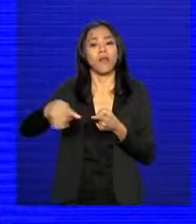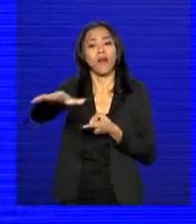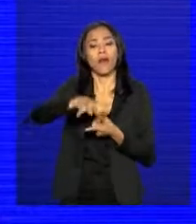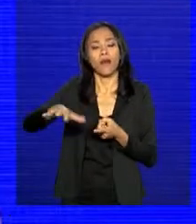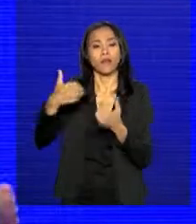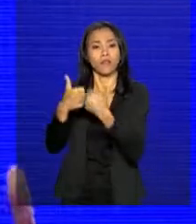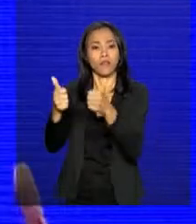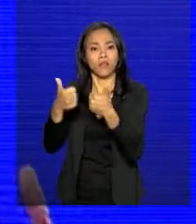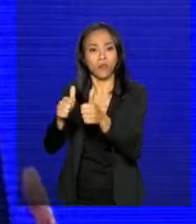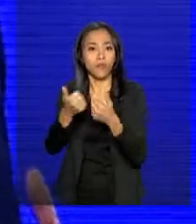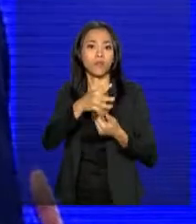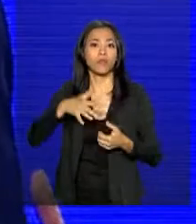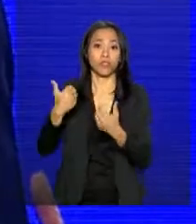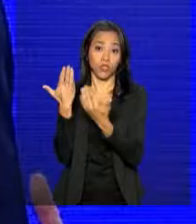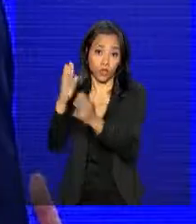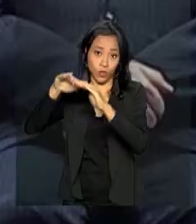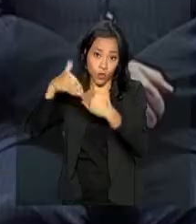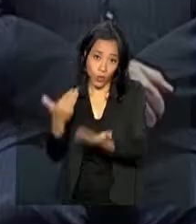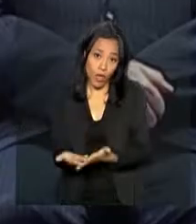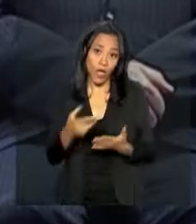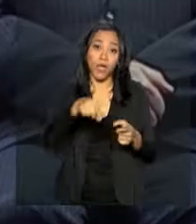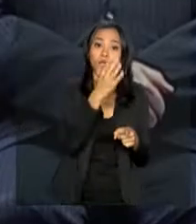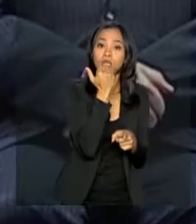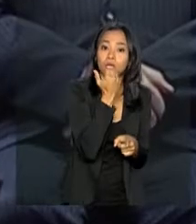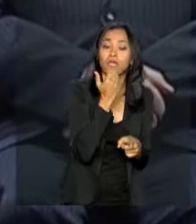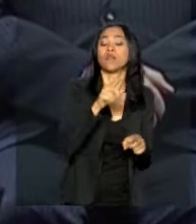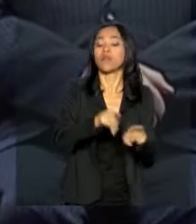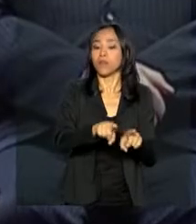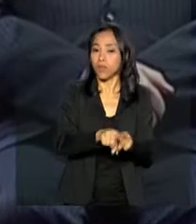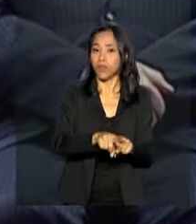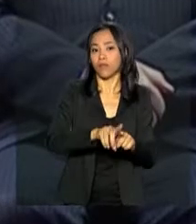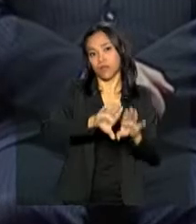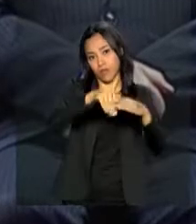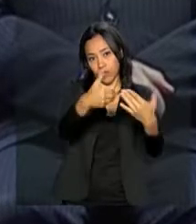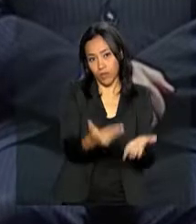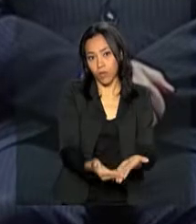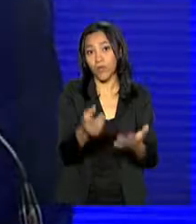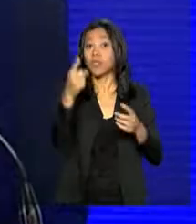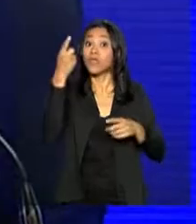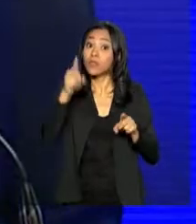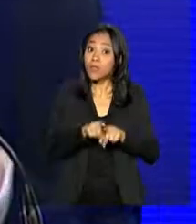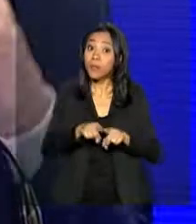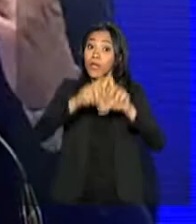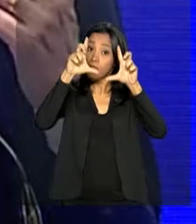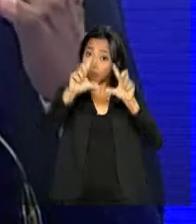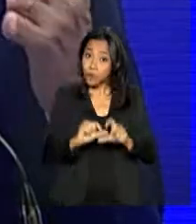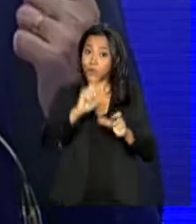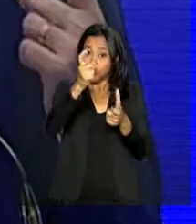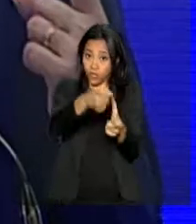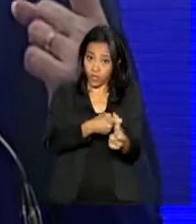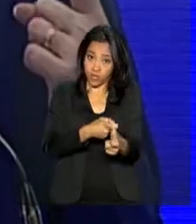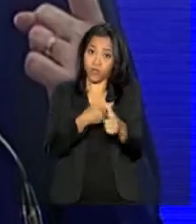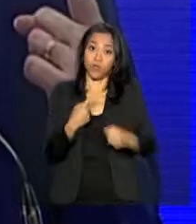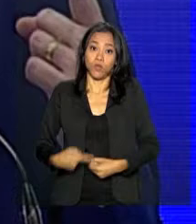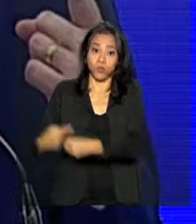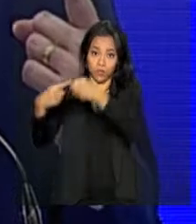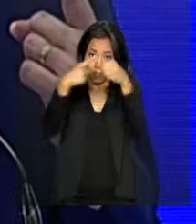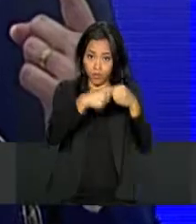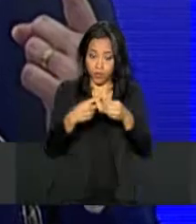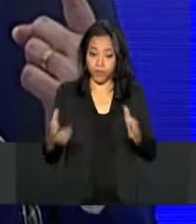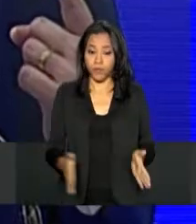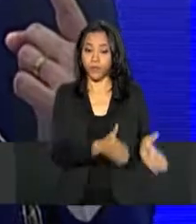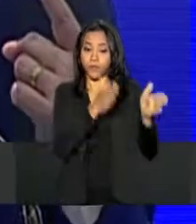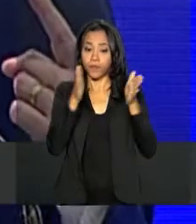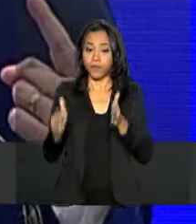das mudanças que ajudaram a abater dívidas previdenciárias dos municípios nós tínhamos uma dívida com a previdência